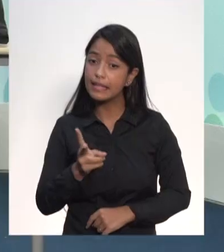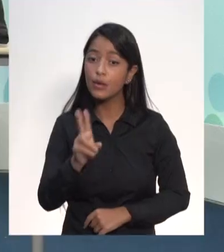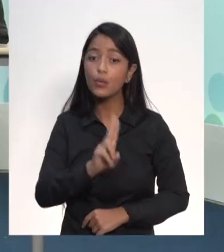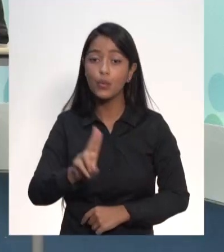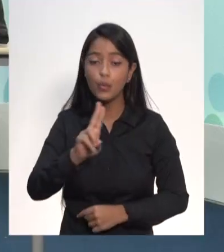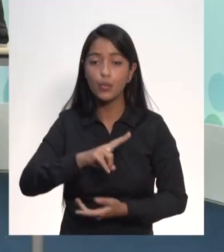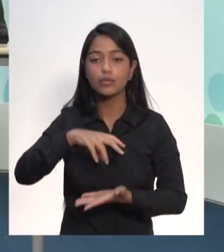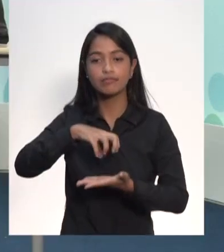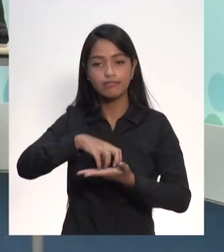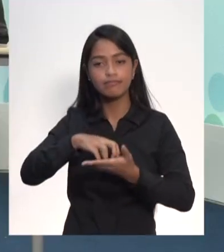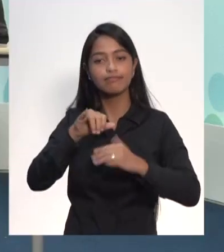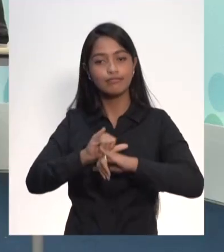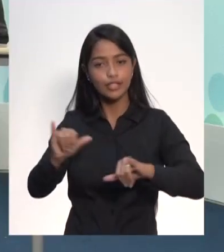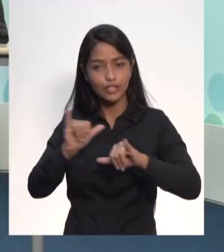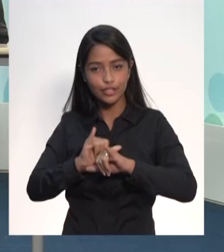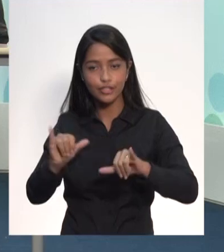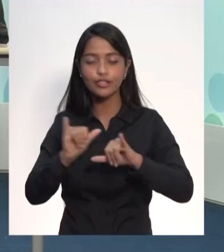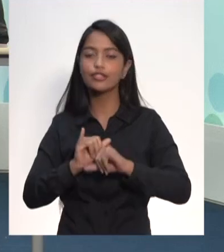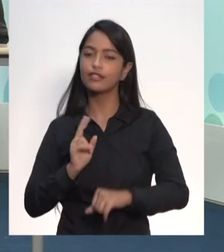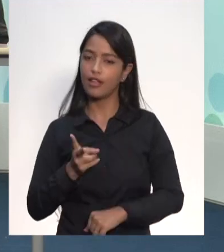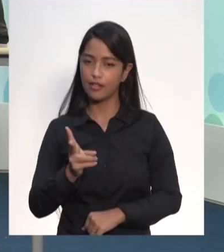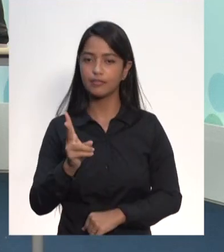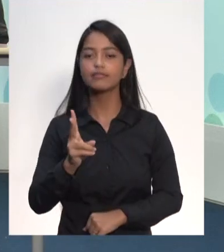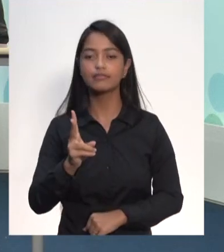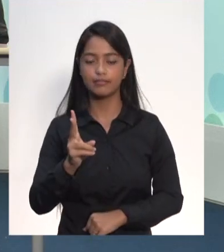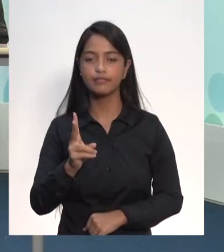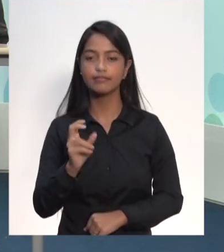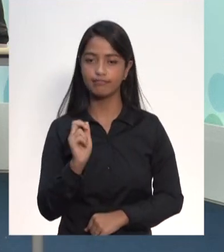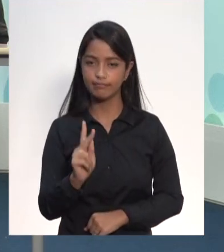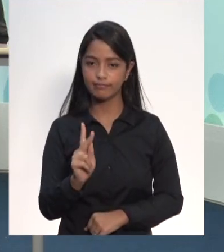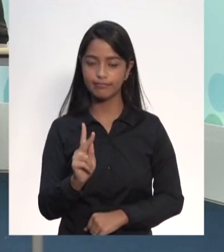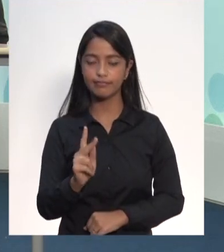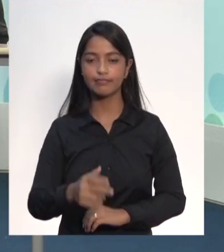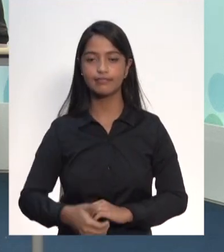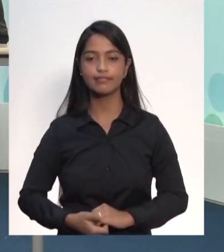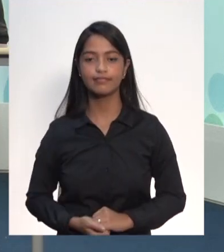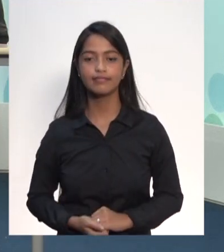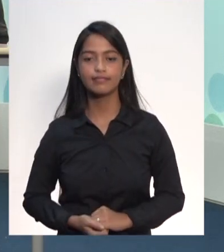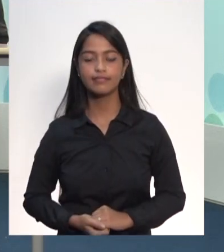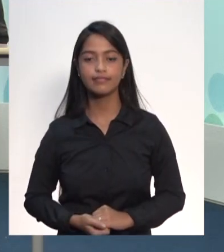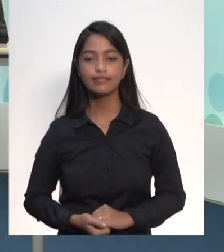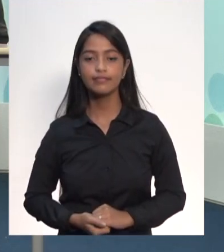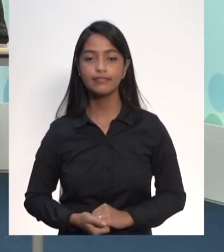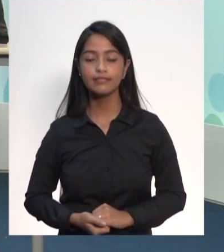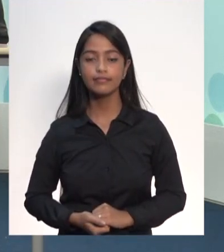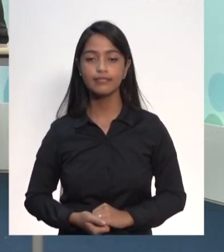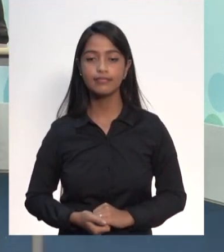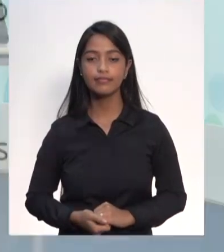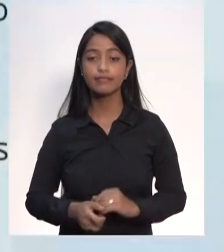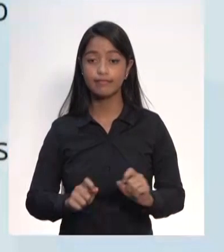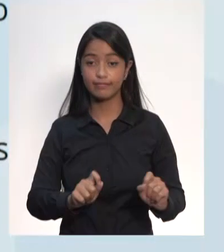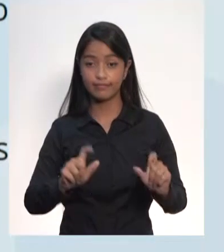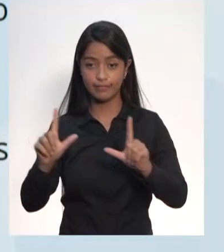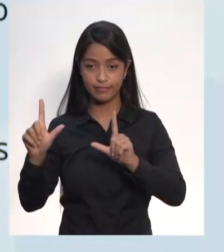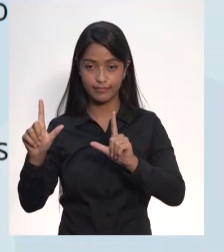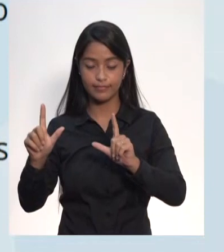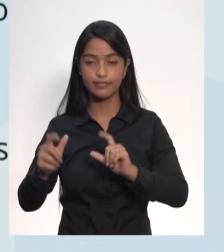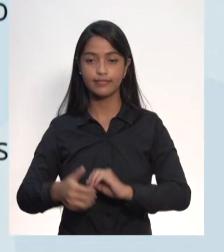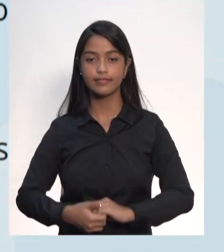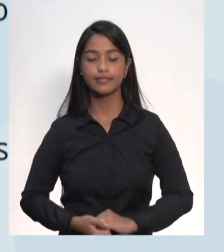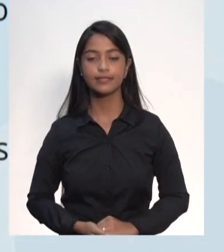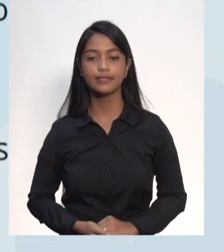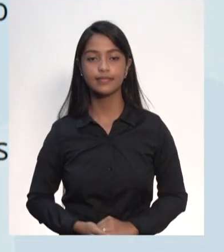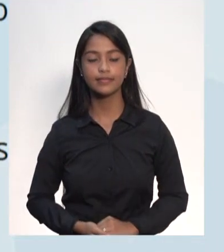do Centro de Mídia, o nosso canal de formação, tá bom? Na sequência, colocando a outra tela, por favor,